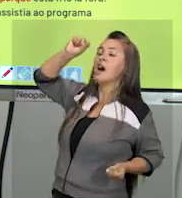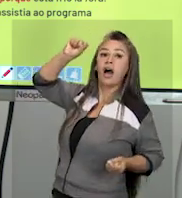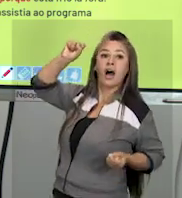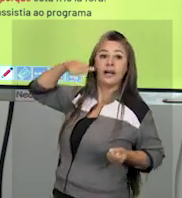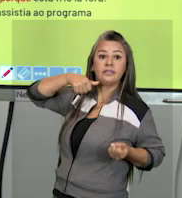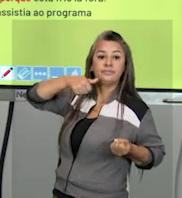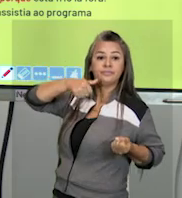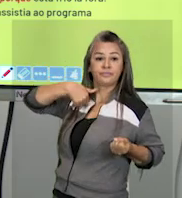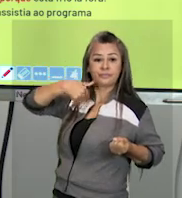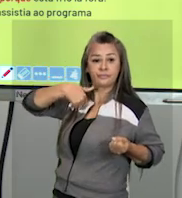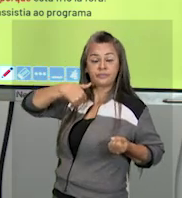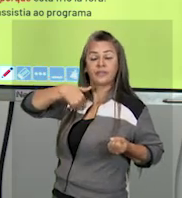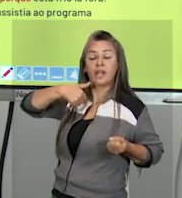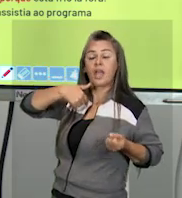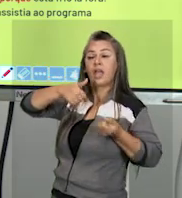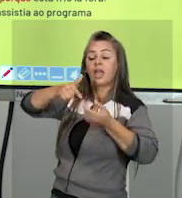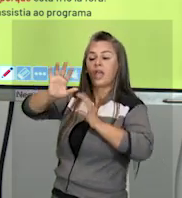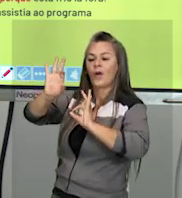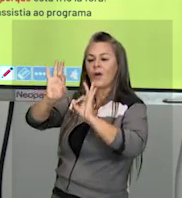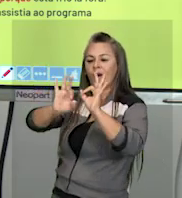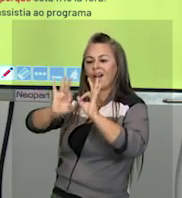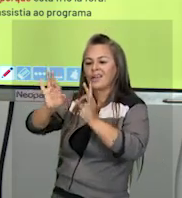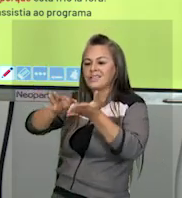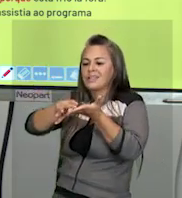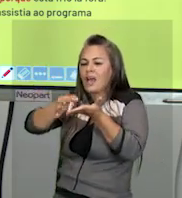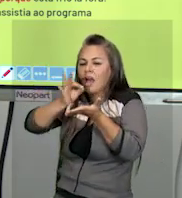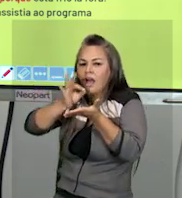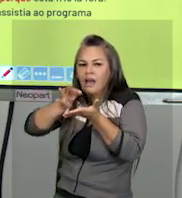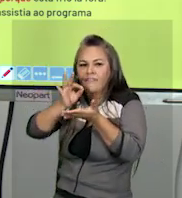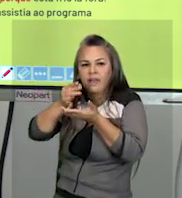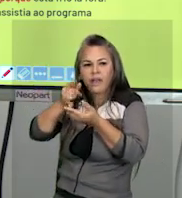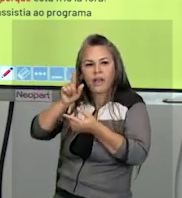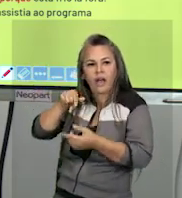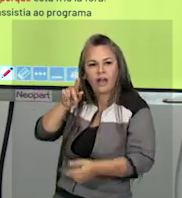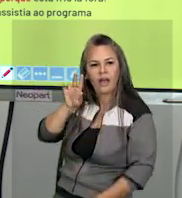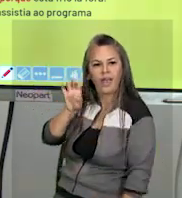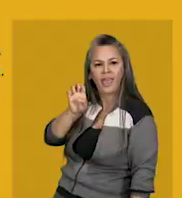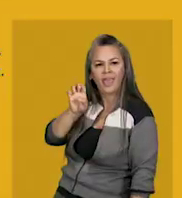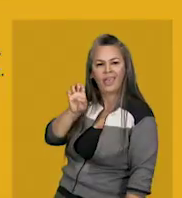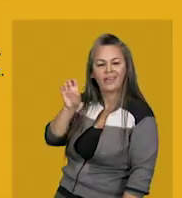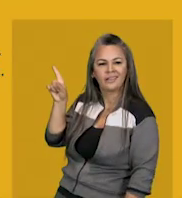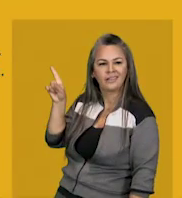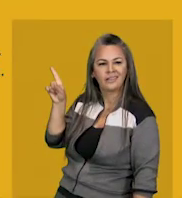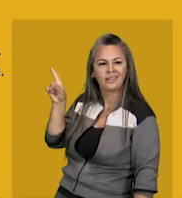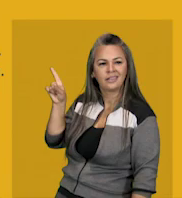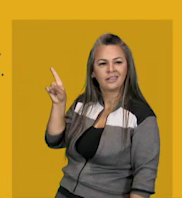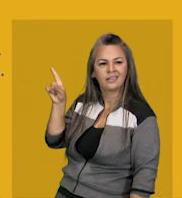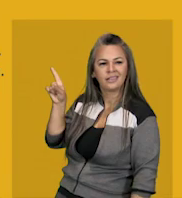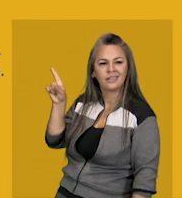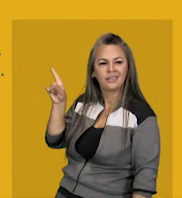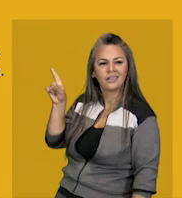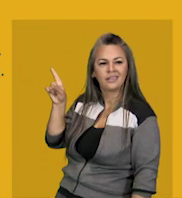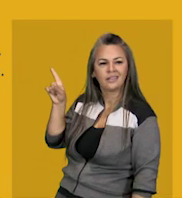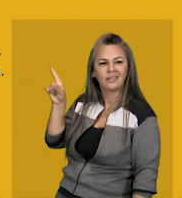coisas. Acordei cedo e preparei o café. Olha o E aqui. É uma conjunção aditiva. Então, ela é